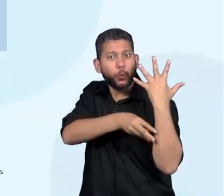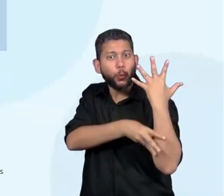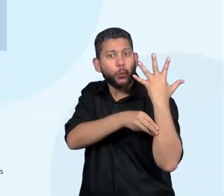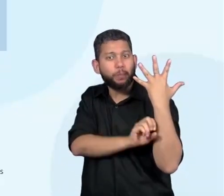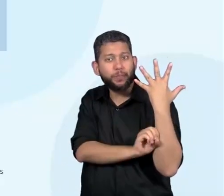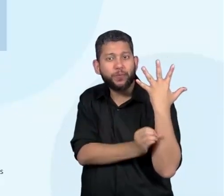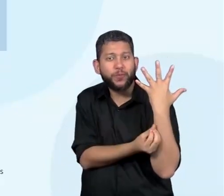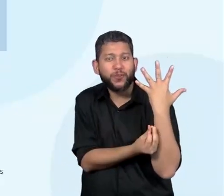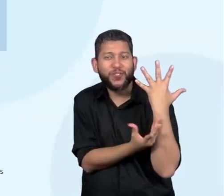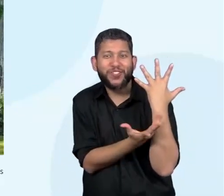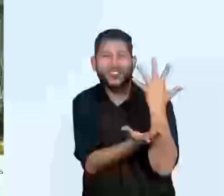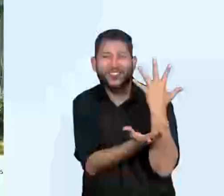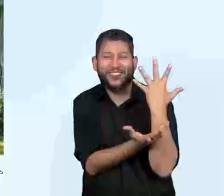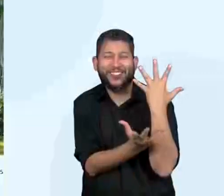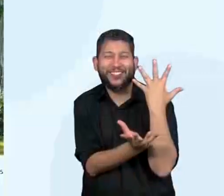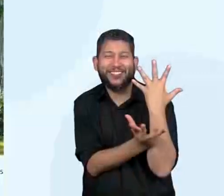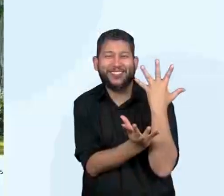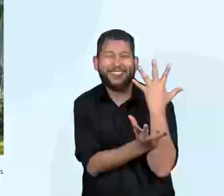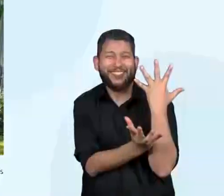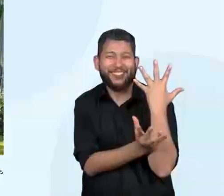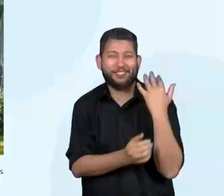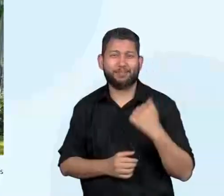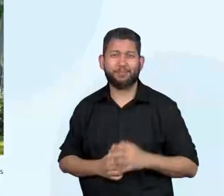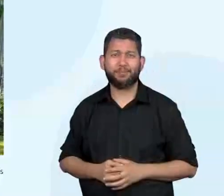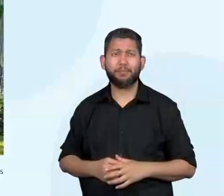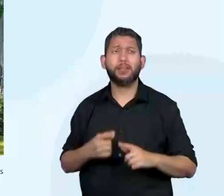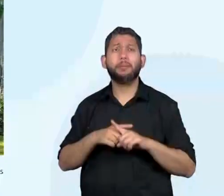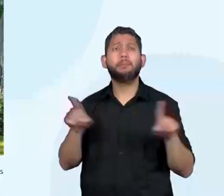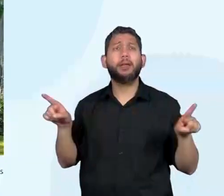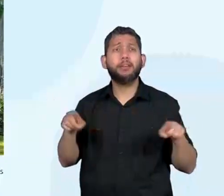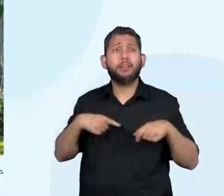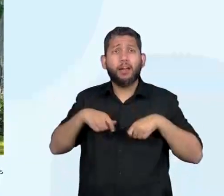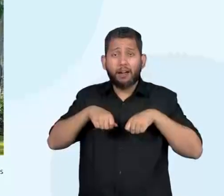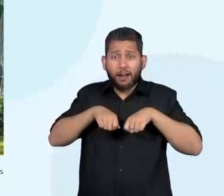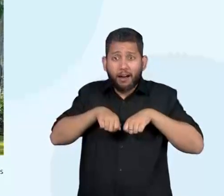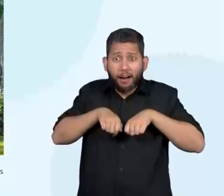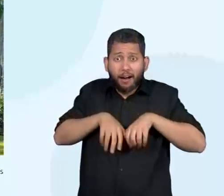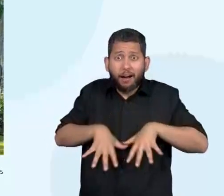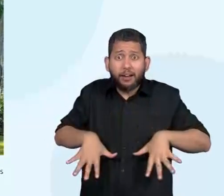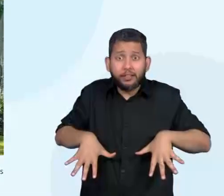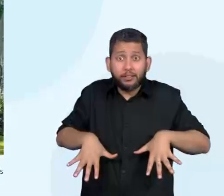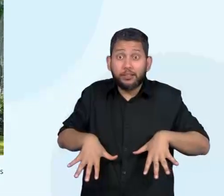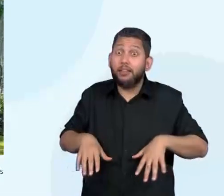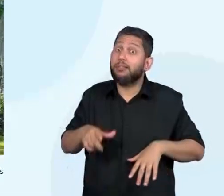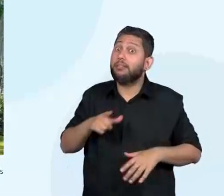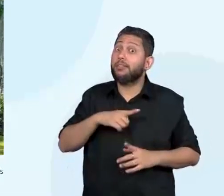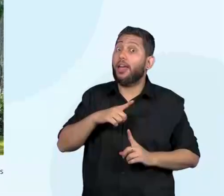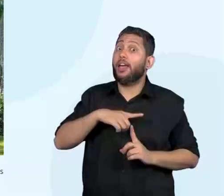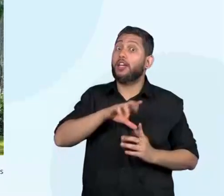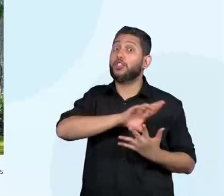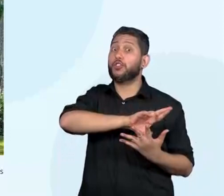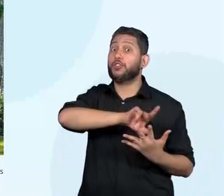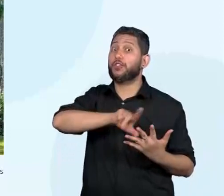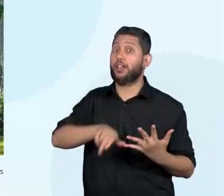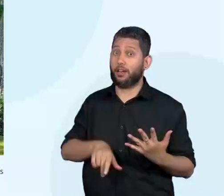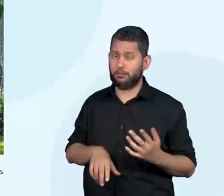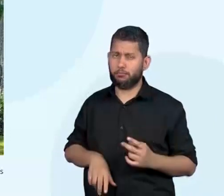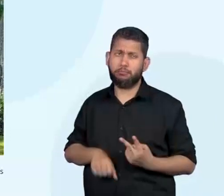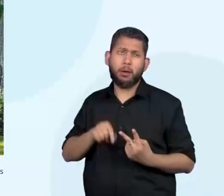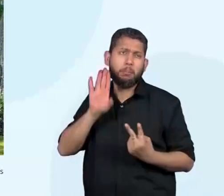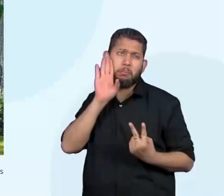Muito bom. Mas então, quais serão os tipos de raízes? Olha só, temos aí alguns tipos e nós